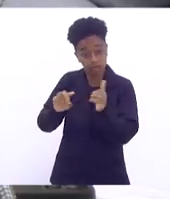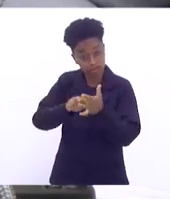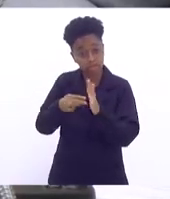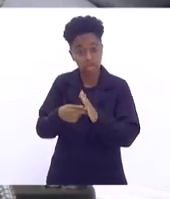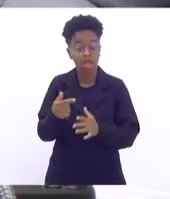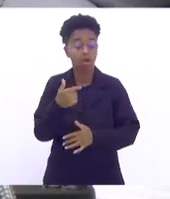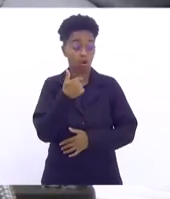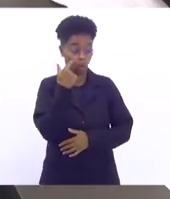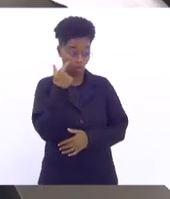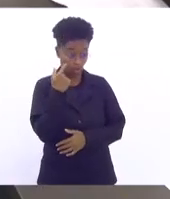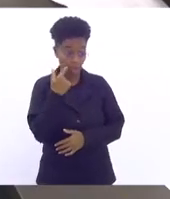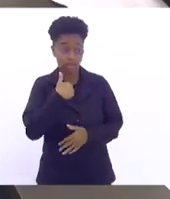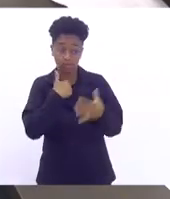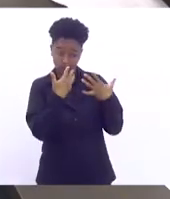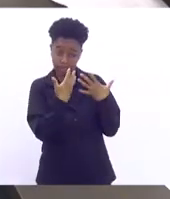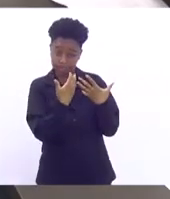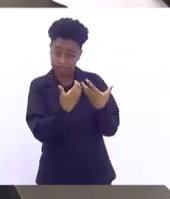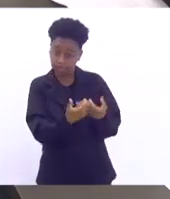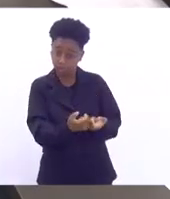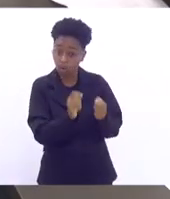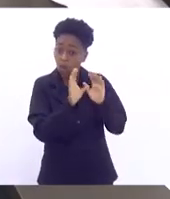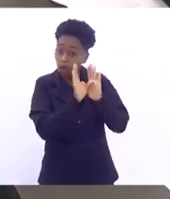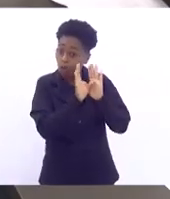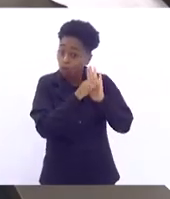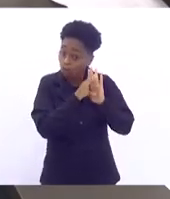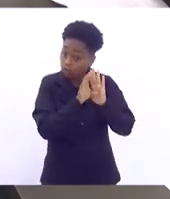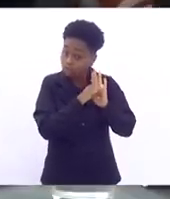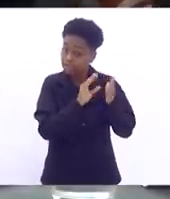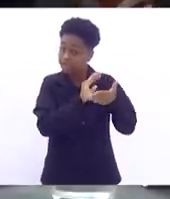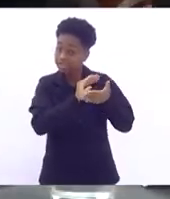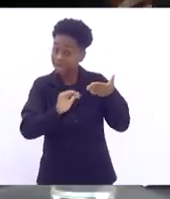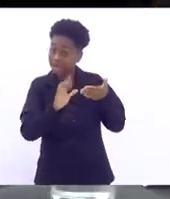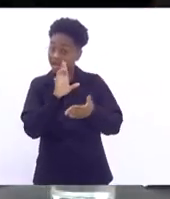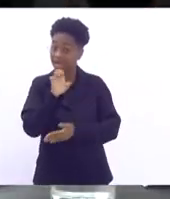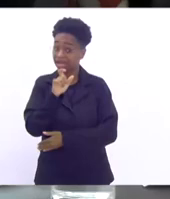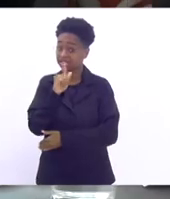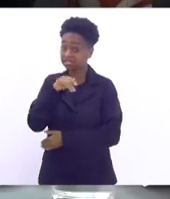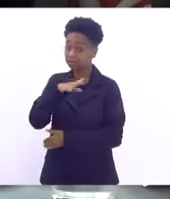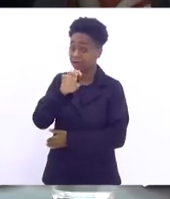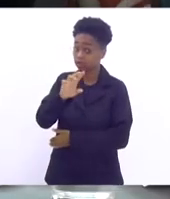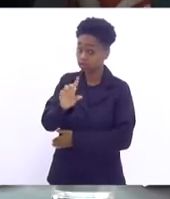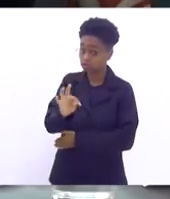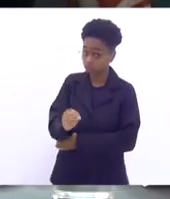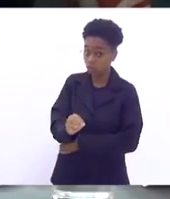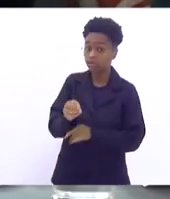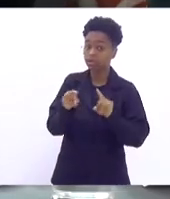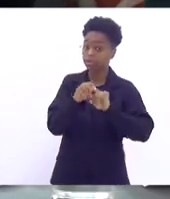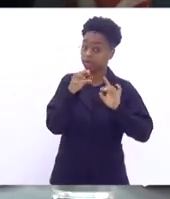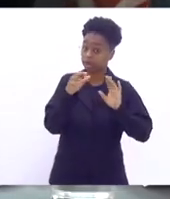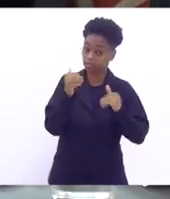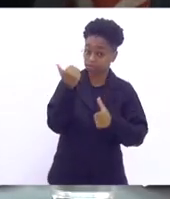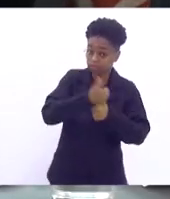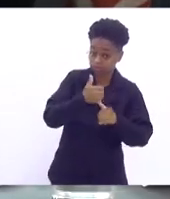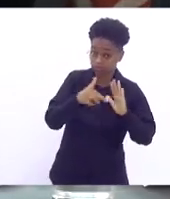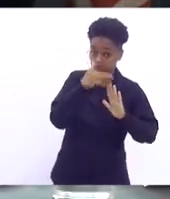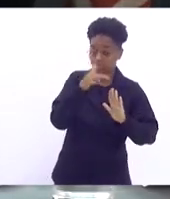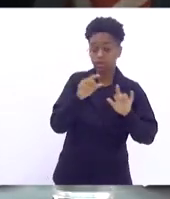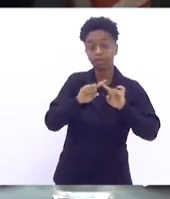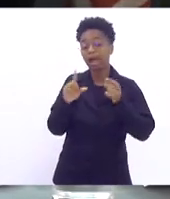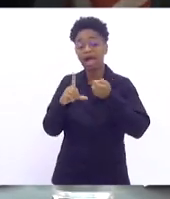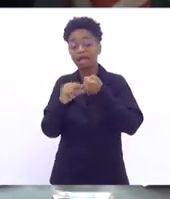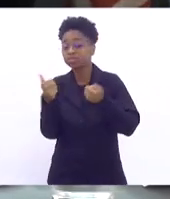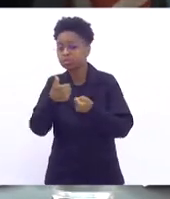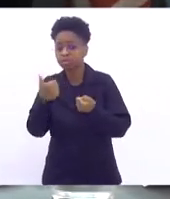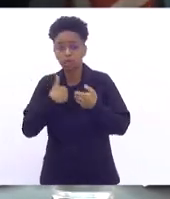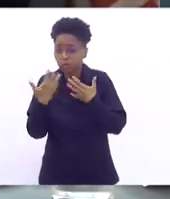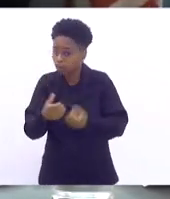acatando eu estaria tendo o conceito de tirar Regimento e resolução Imagina isso não mas o artigo primeiro eu